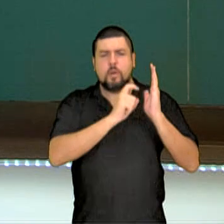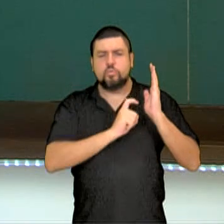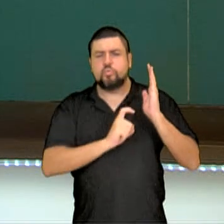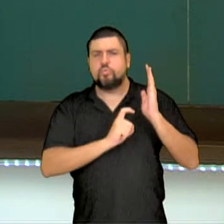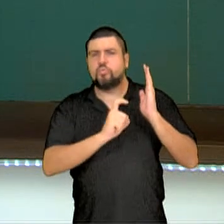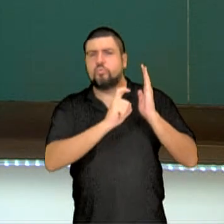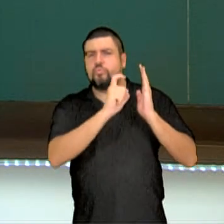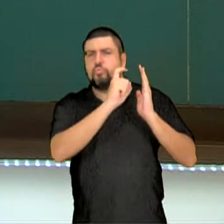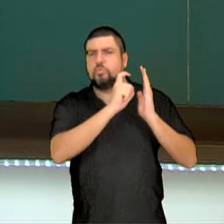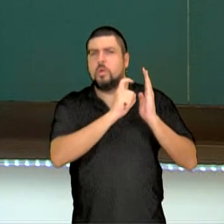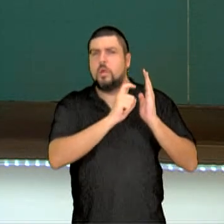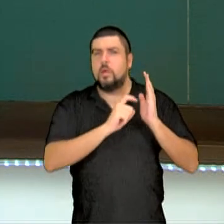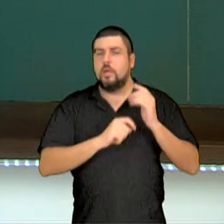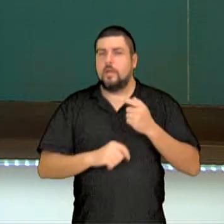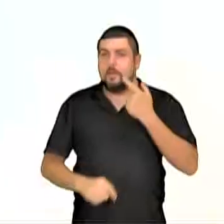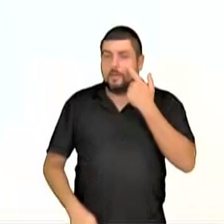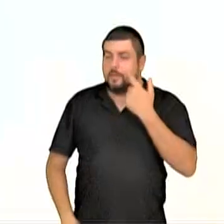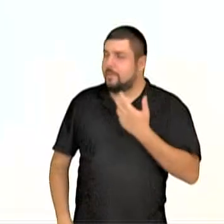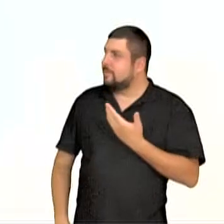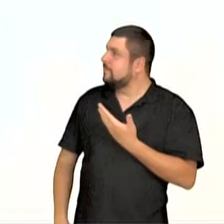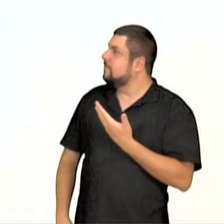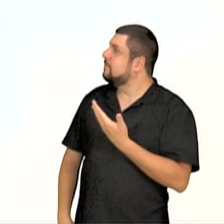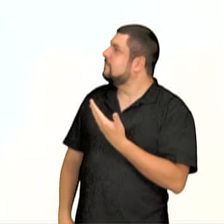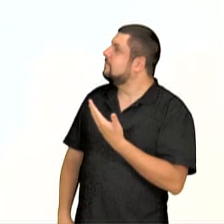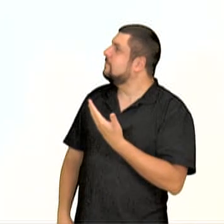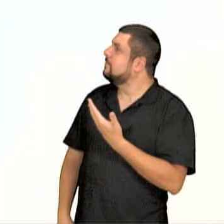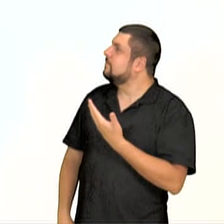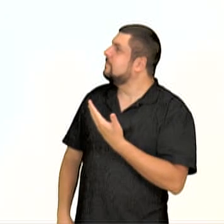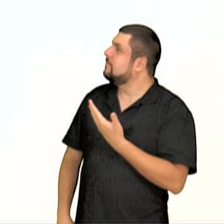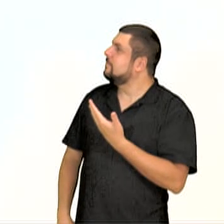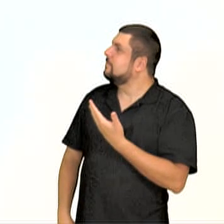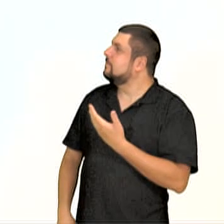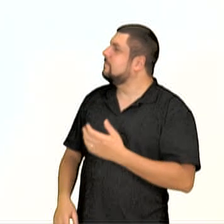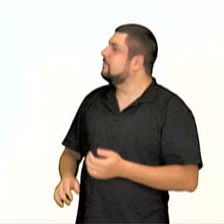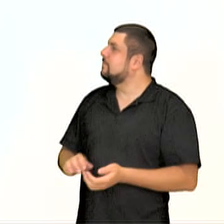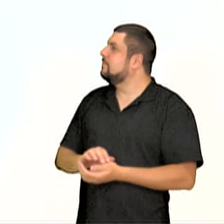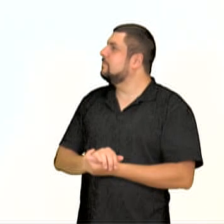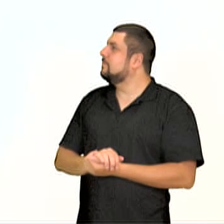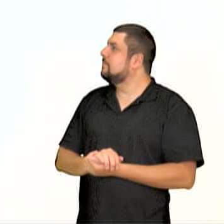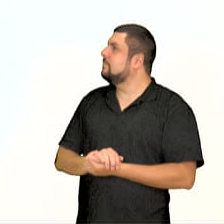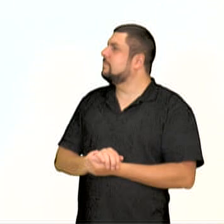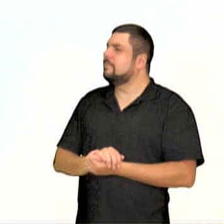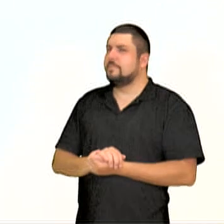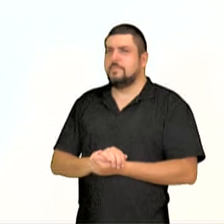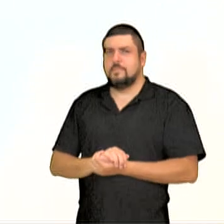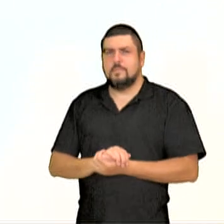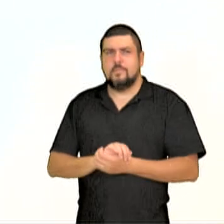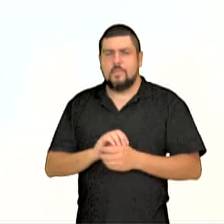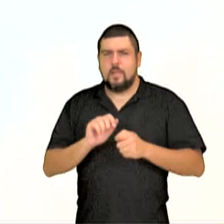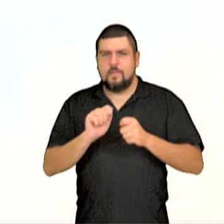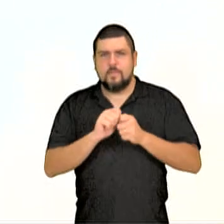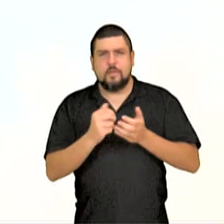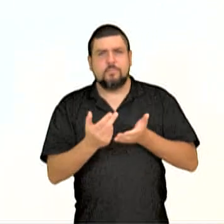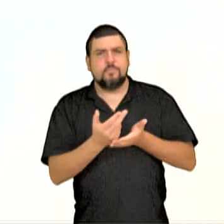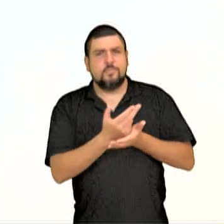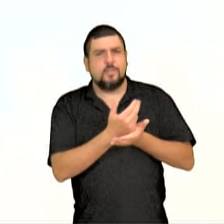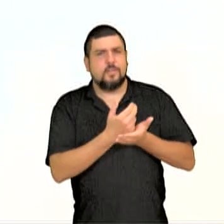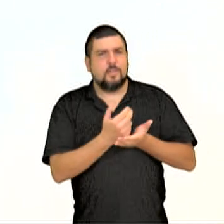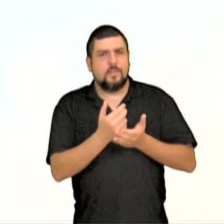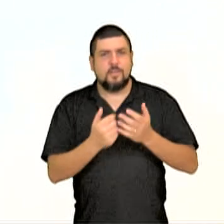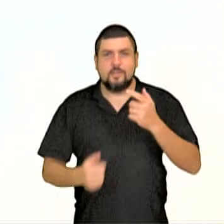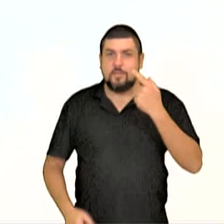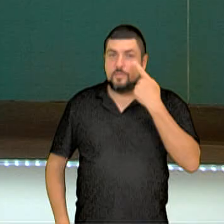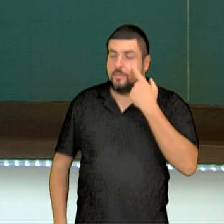inteiro, que é ele aqui, o Eduardo Cobra, né? Ele é conhecido por esses grafites gigantescos que ele faz em